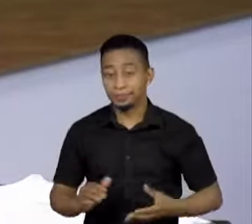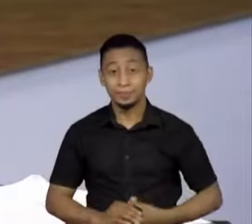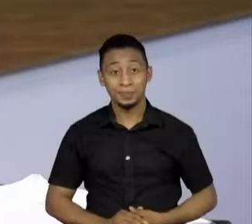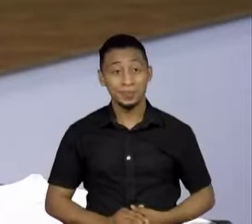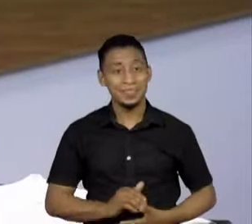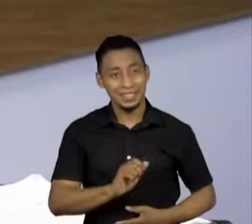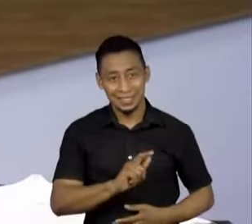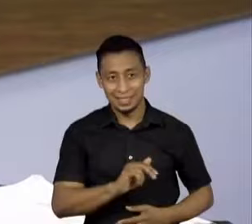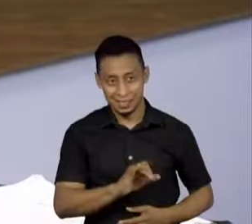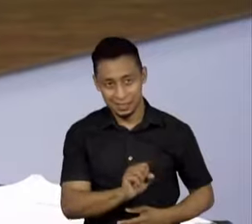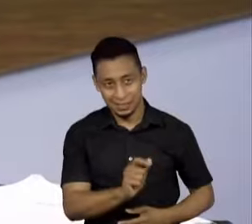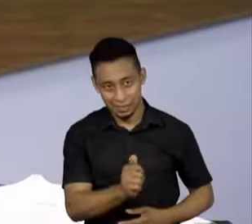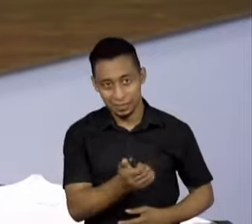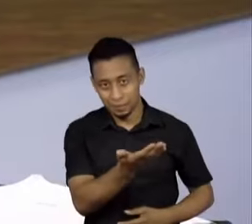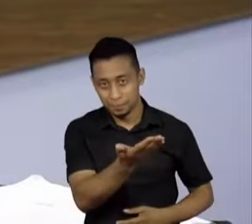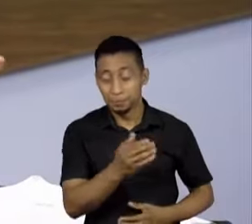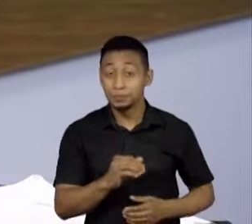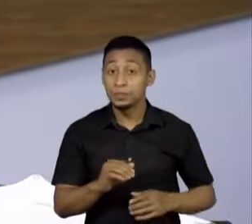aqui pensando que